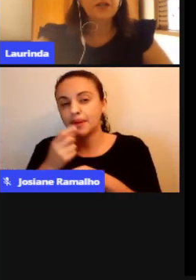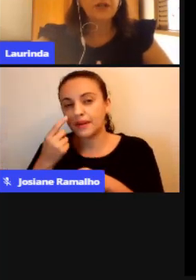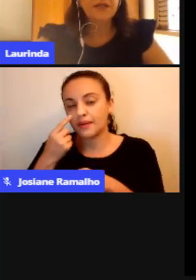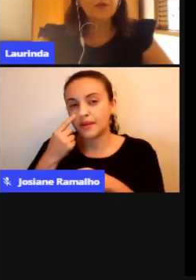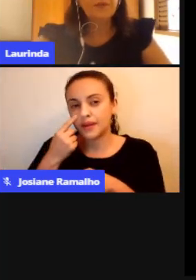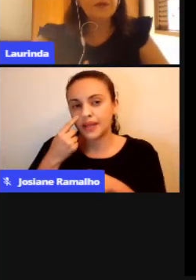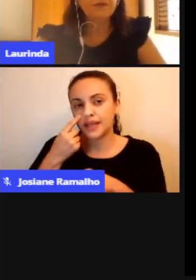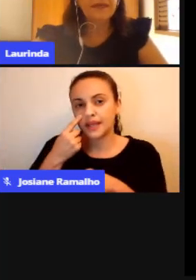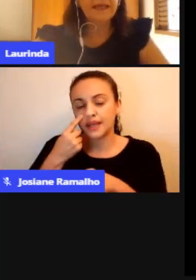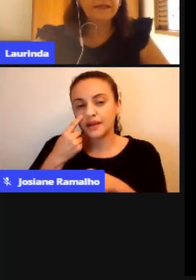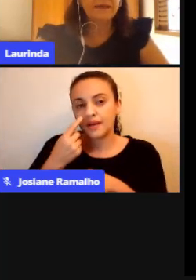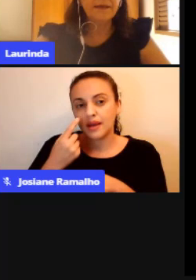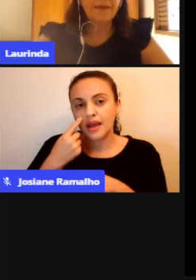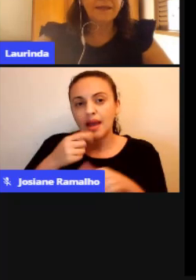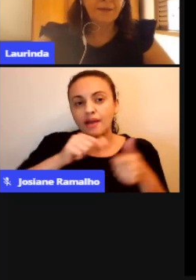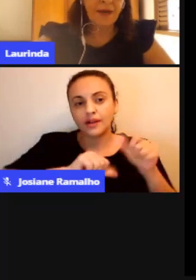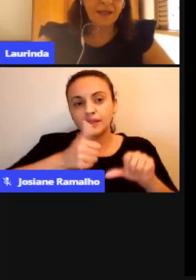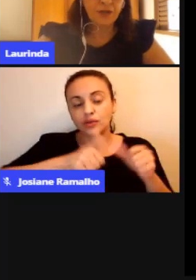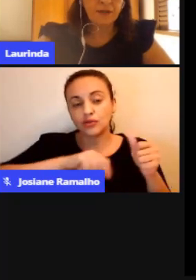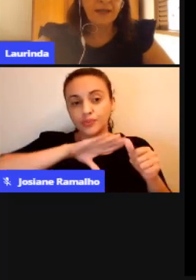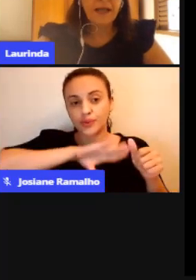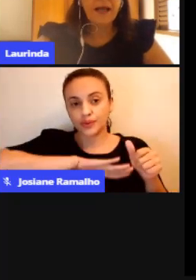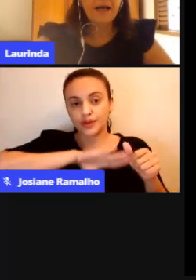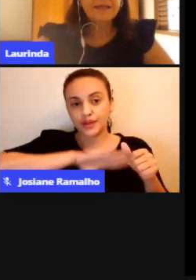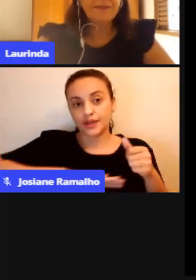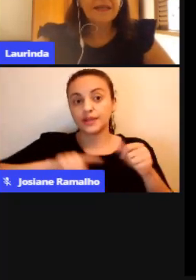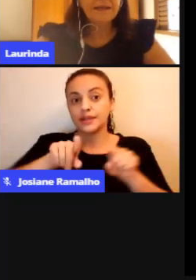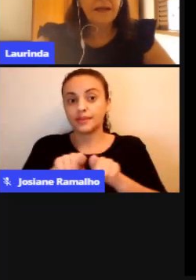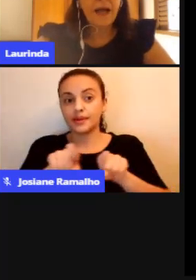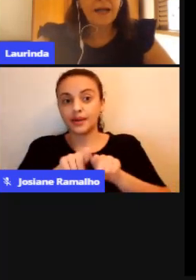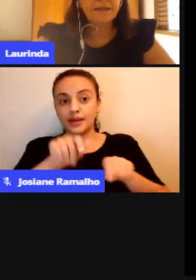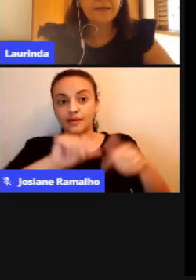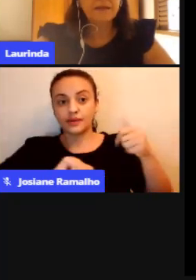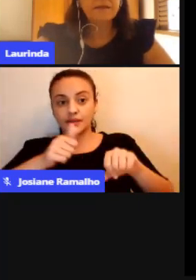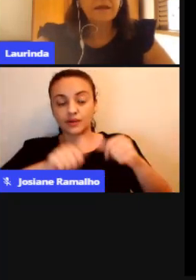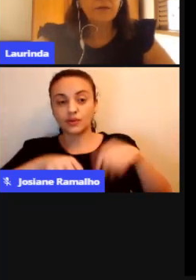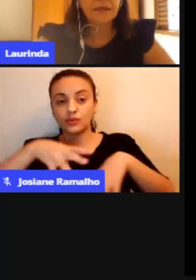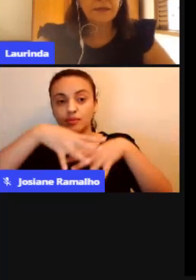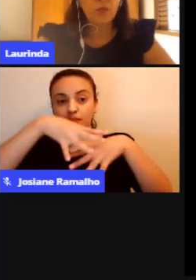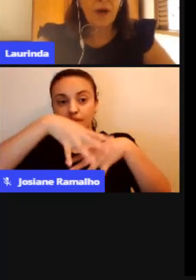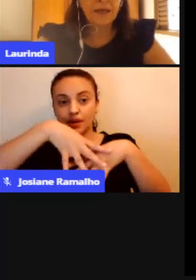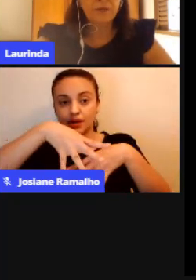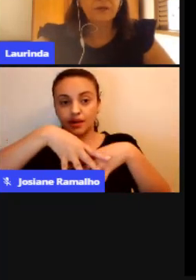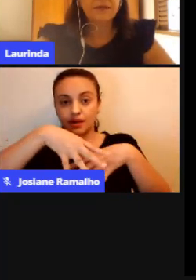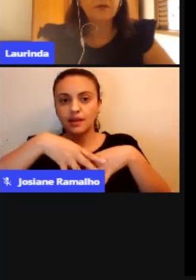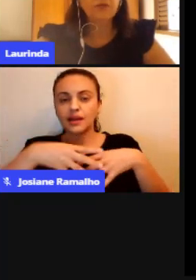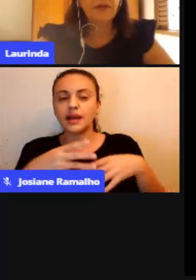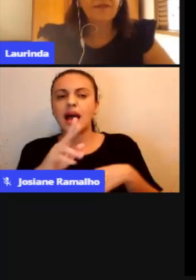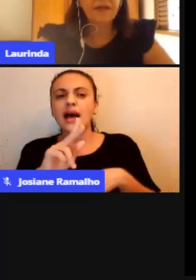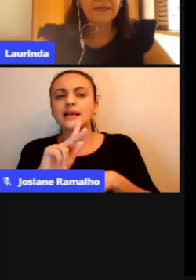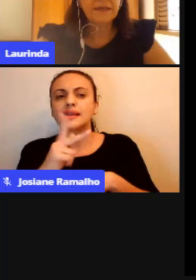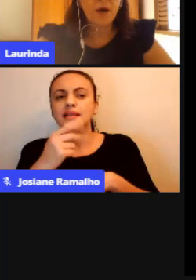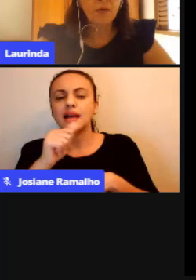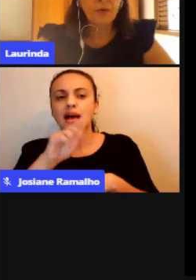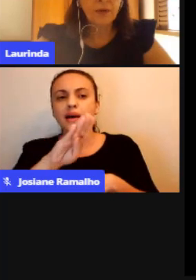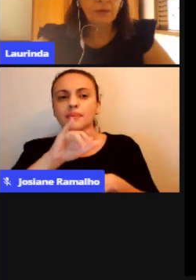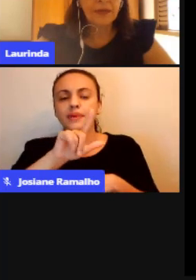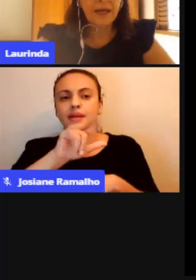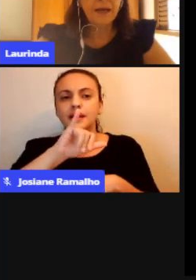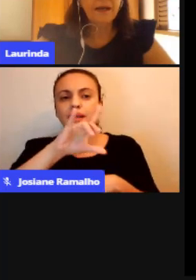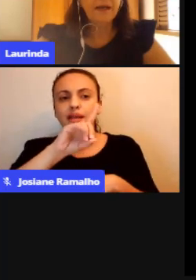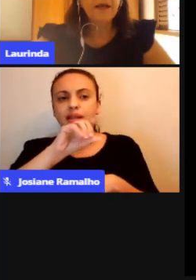avaliações de língua portuguesa e matemática. As habilidades que estão nesse quadro são do